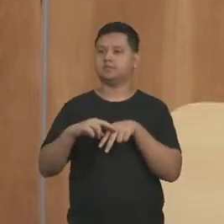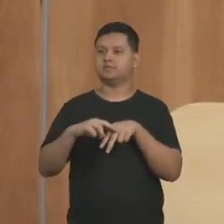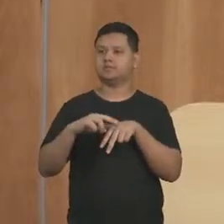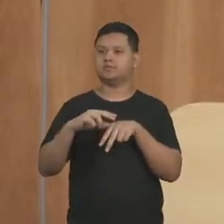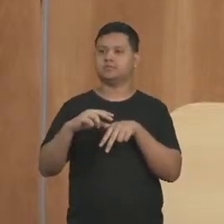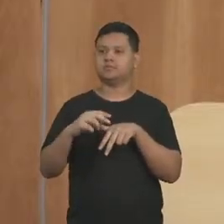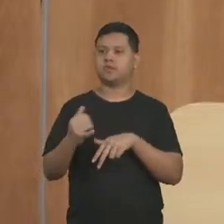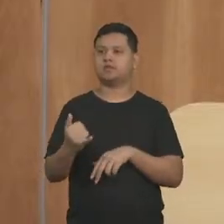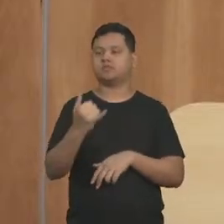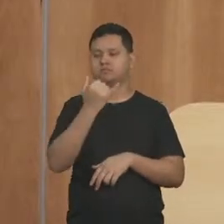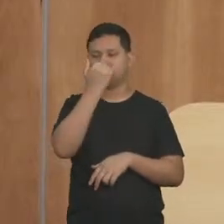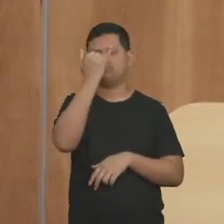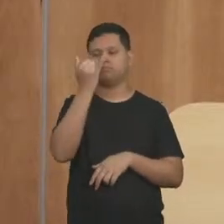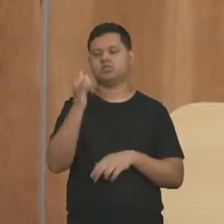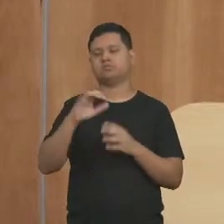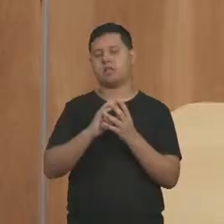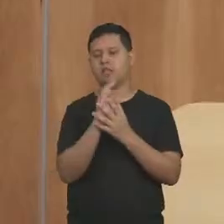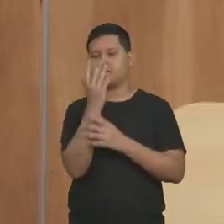ambientais.